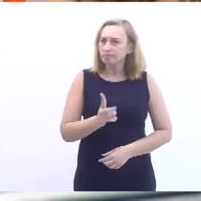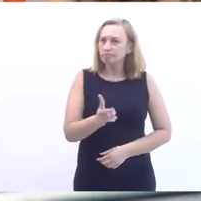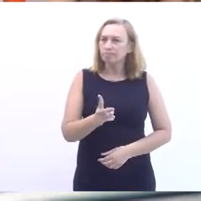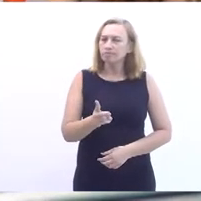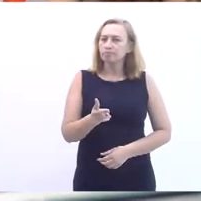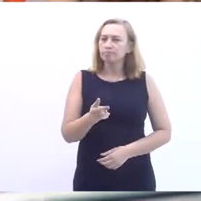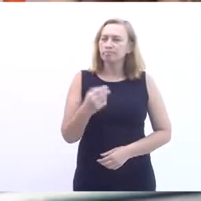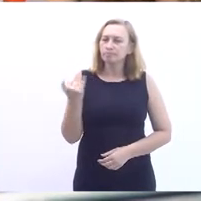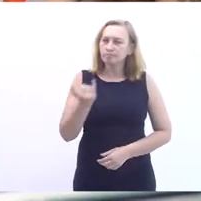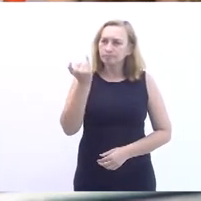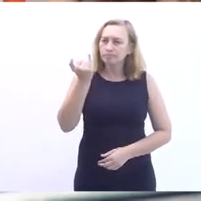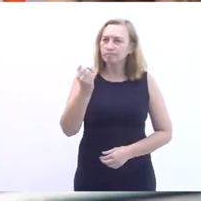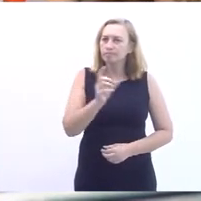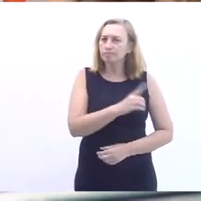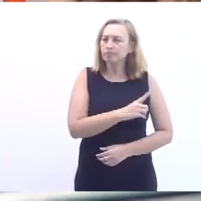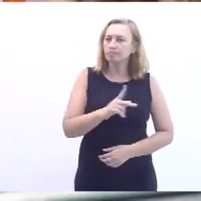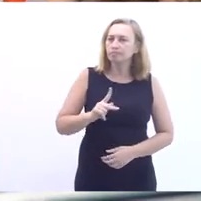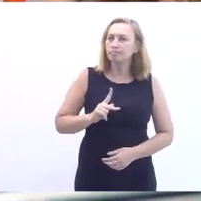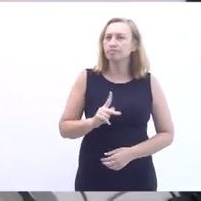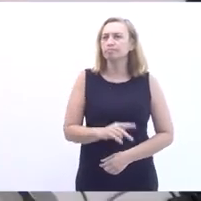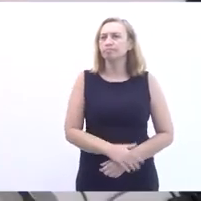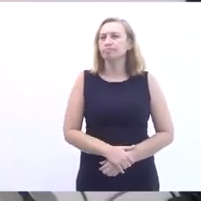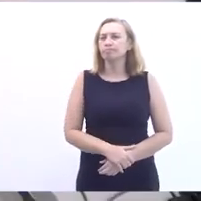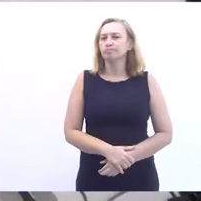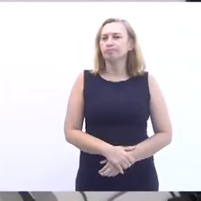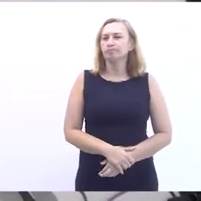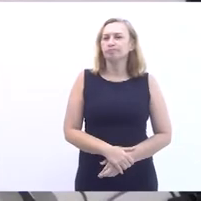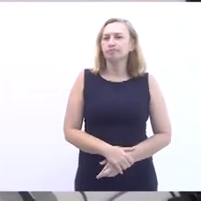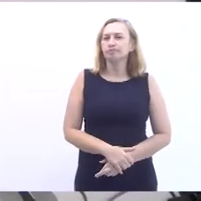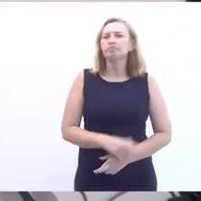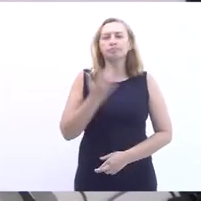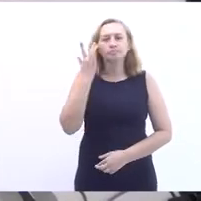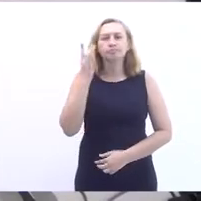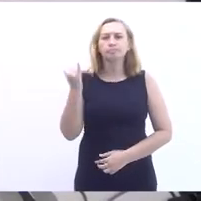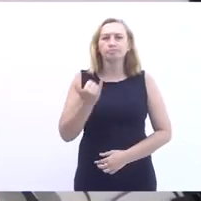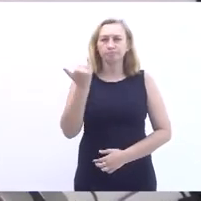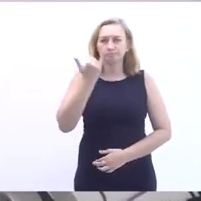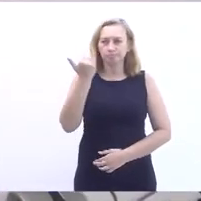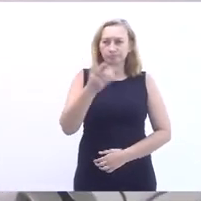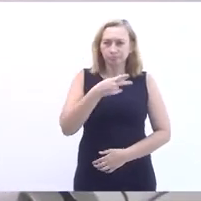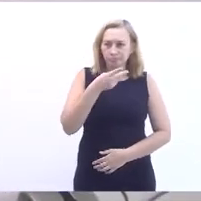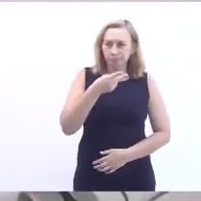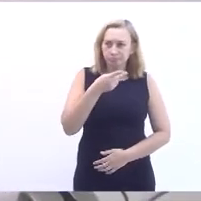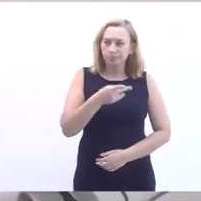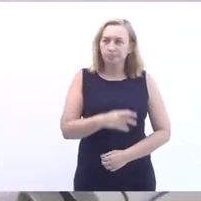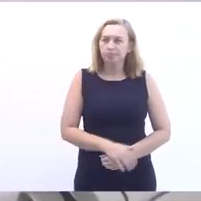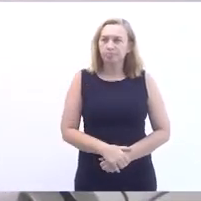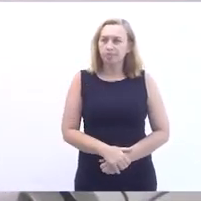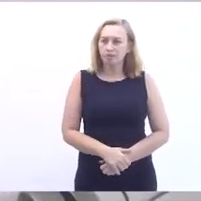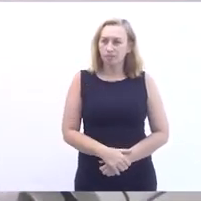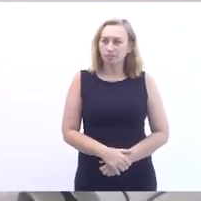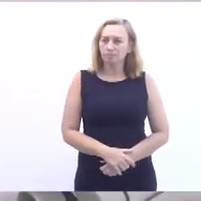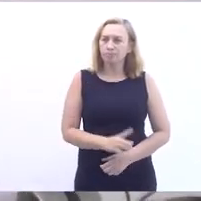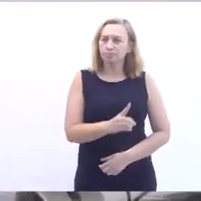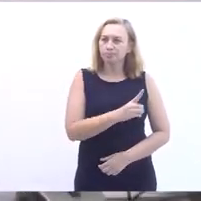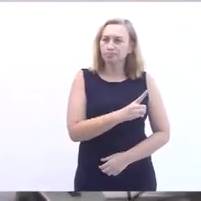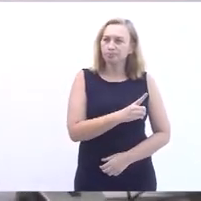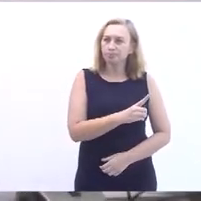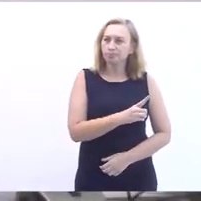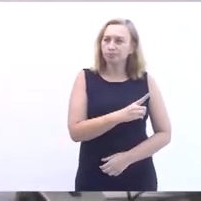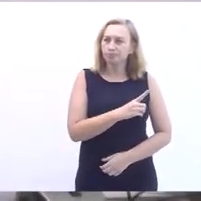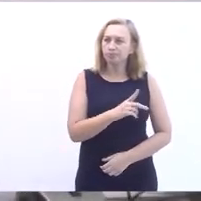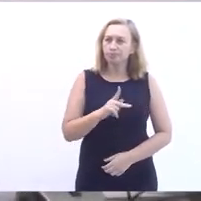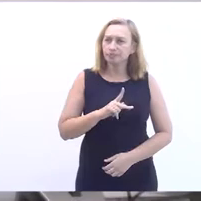gentis com a Defensoria Pública acho que é importante dizia que que a Defensoria